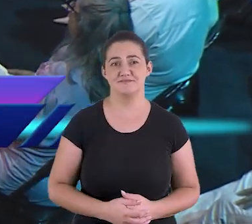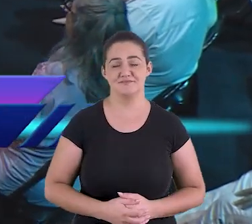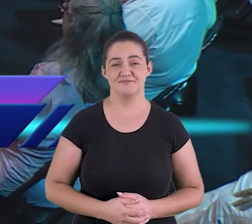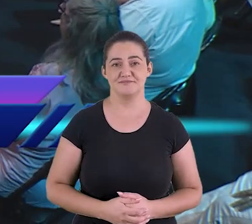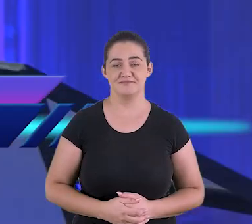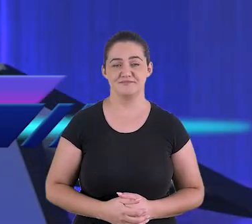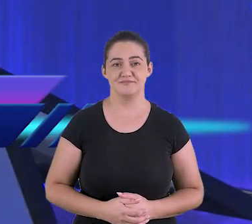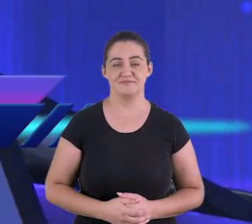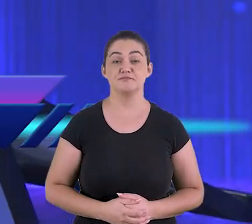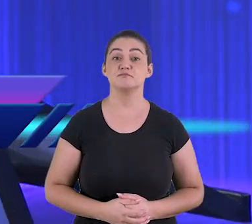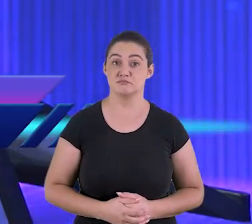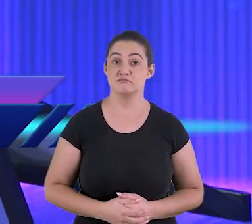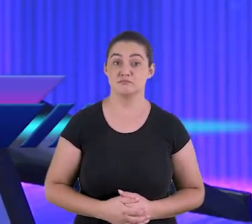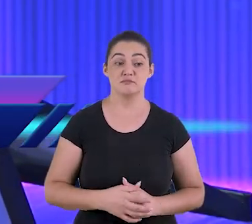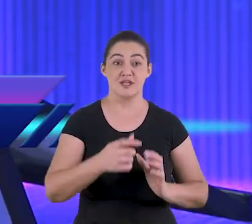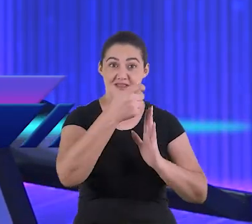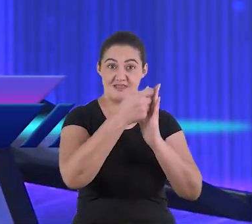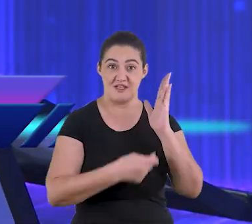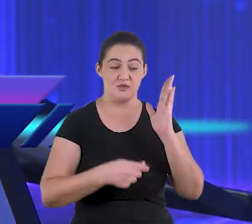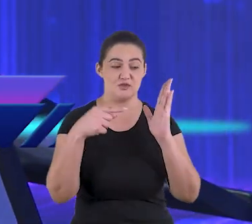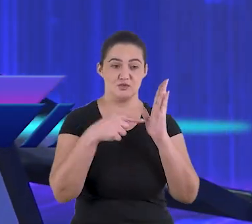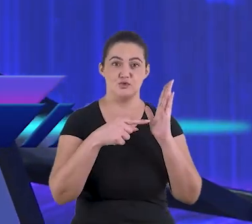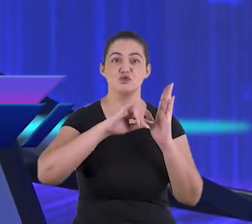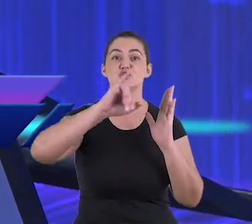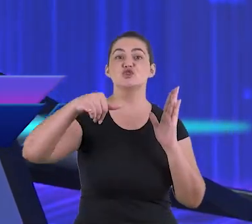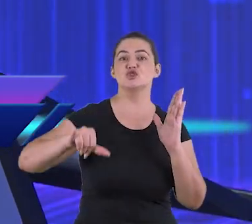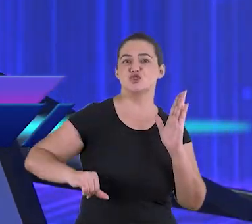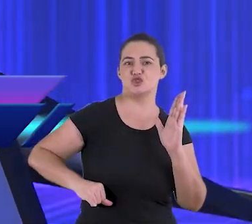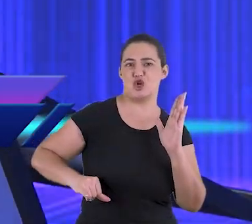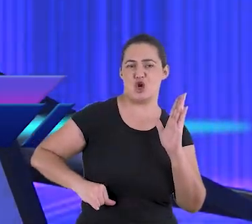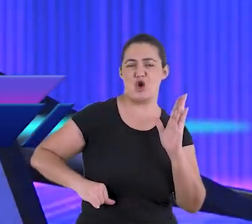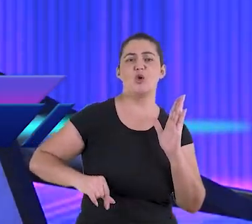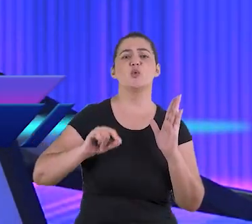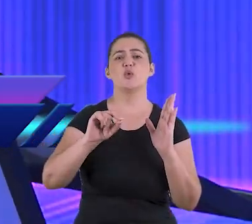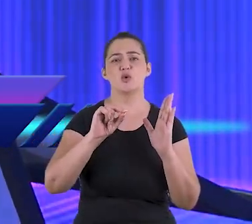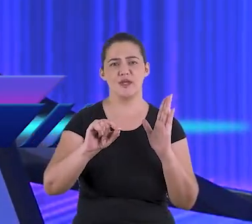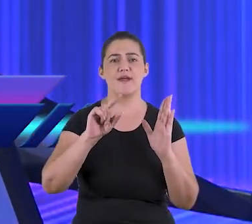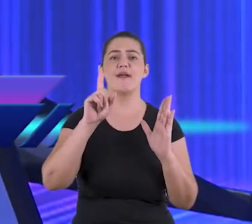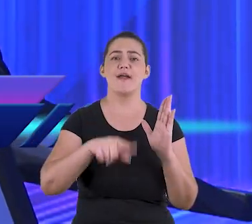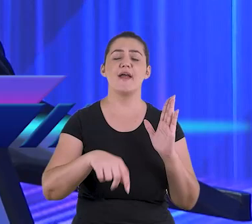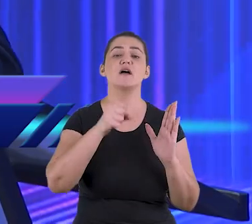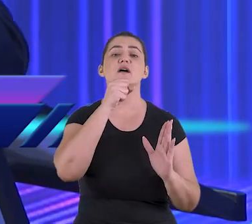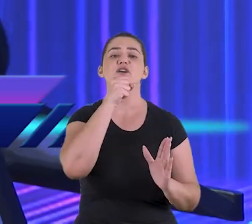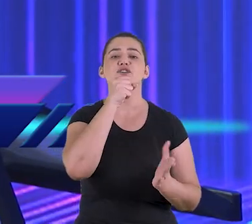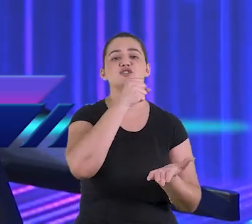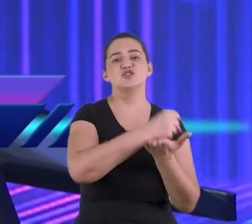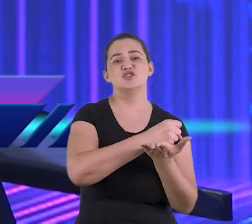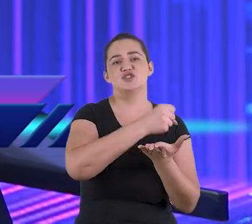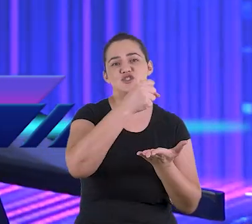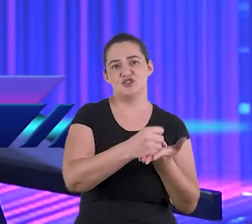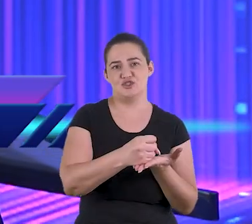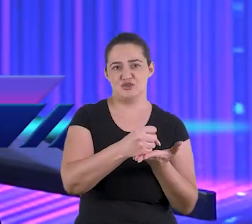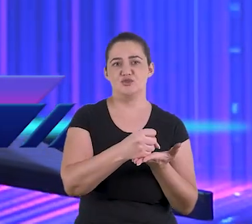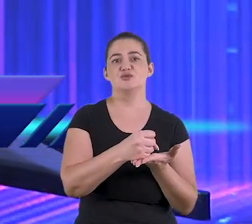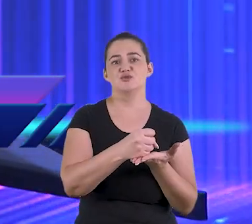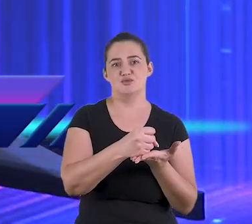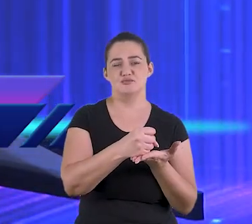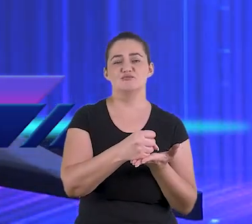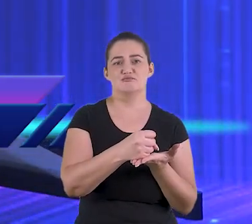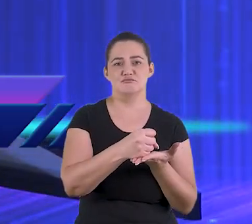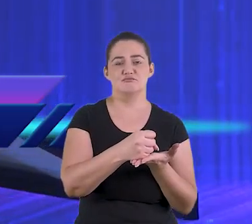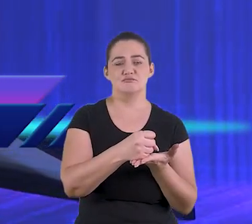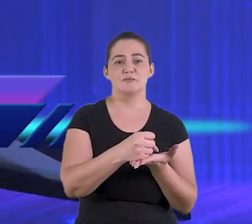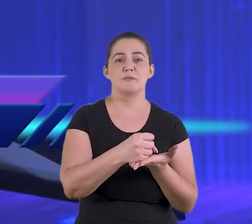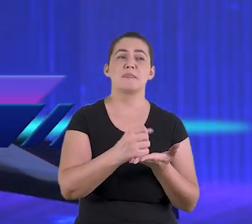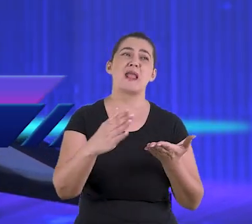O livro de Jó, ele está entre os livros que formam o Antigo Testamento, a